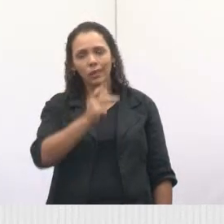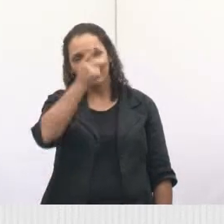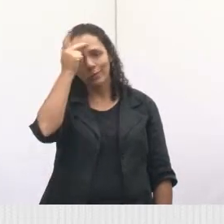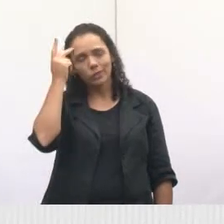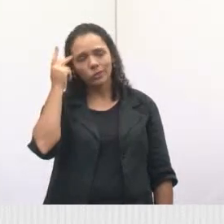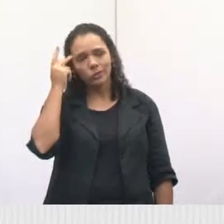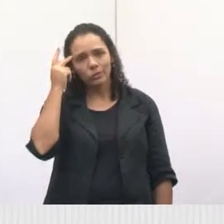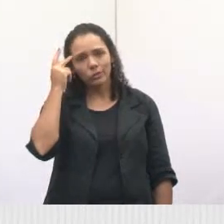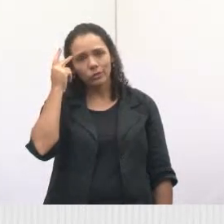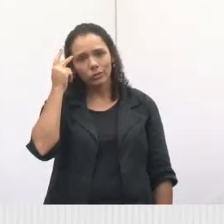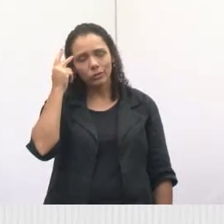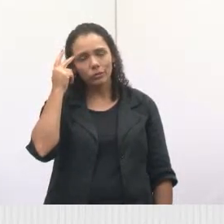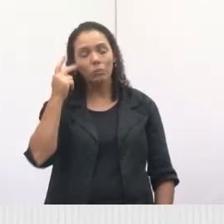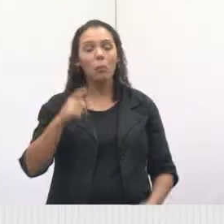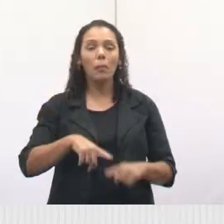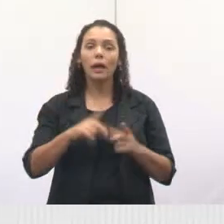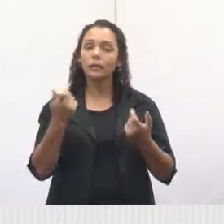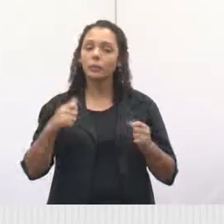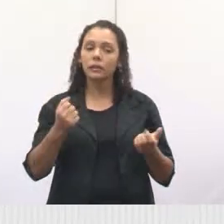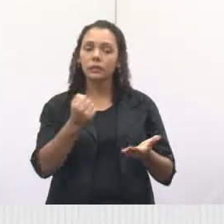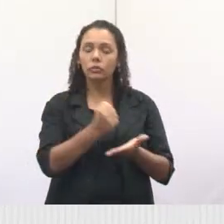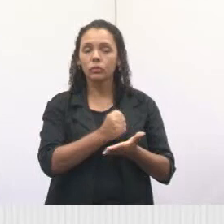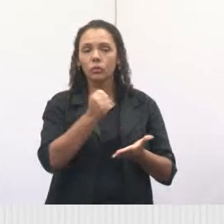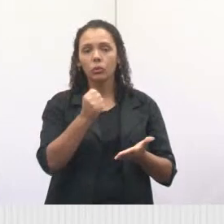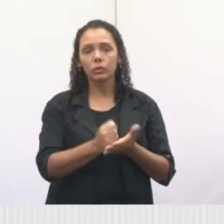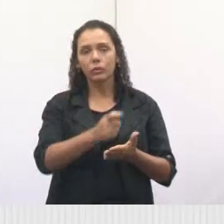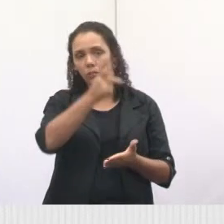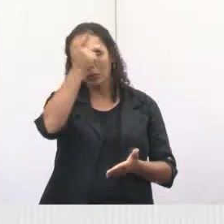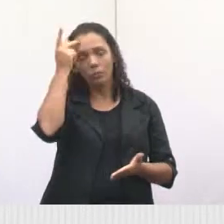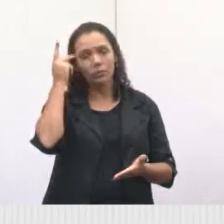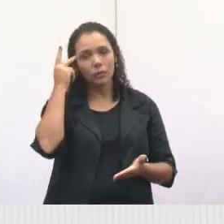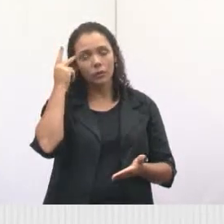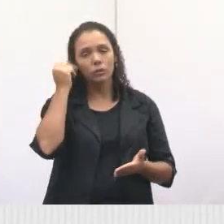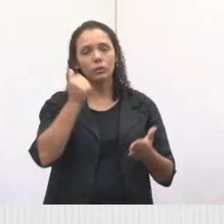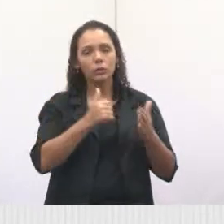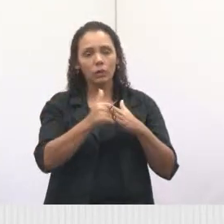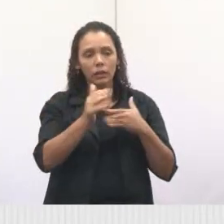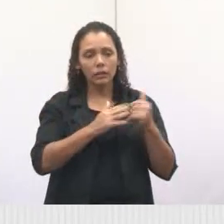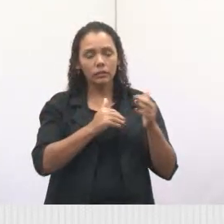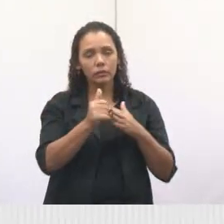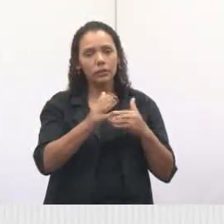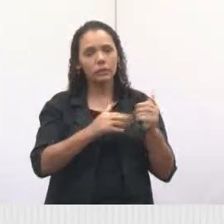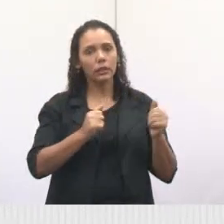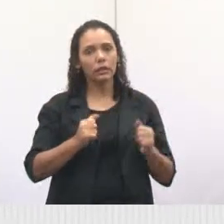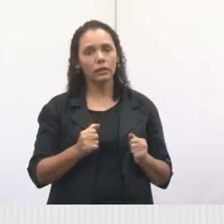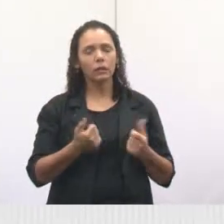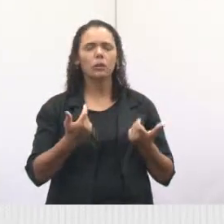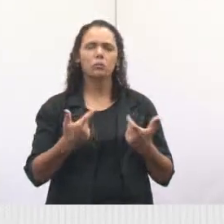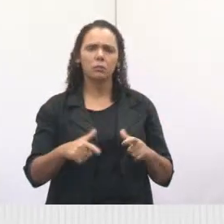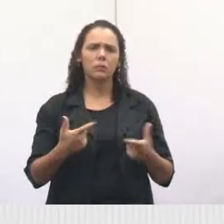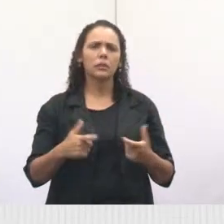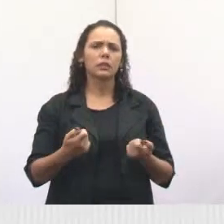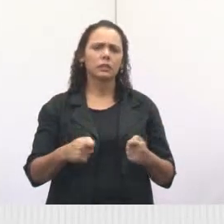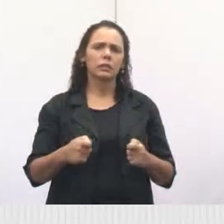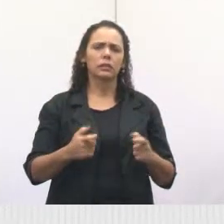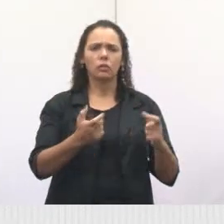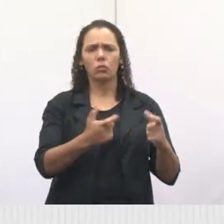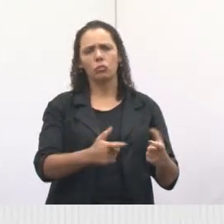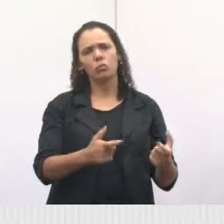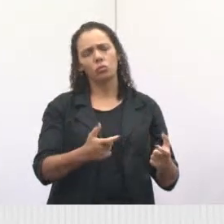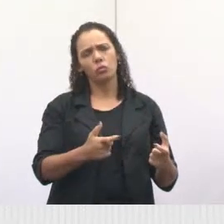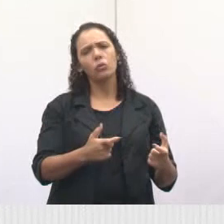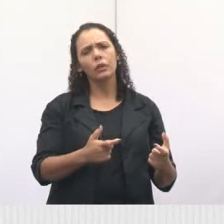de contratação de pessoal habilitado, como os jogos de mesa e karaokê. É verdade, precisa um ou outro local para os idosos frequentarem, né,